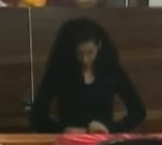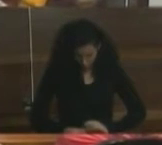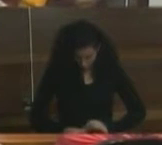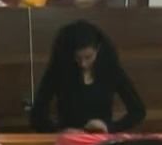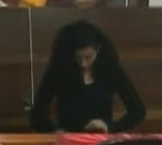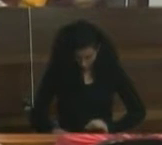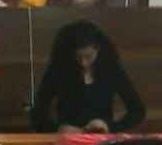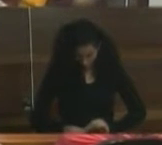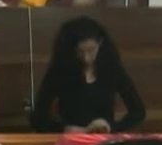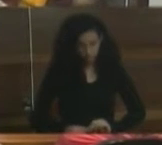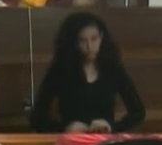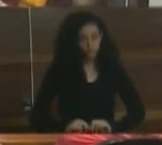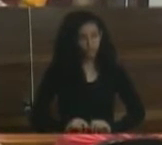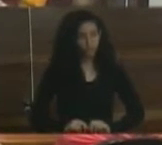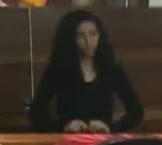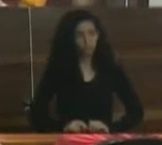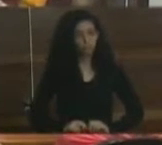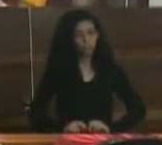e aí